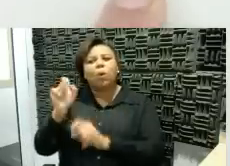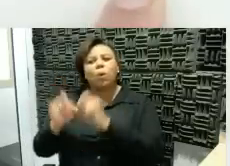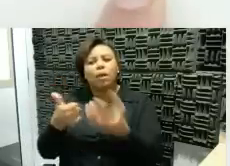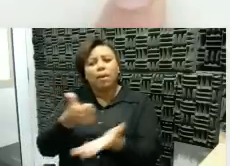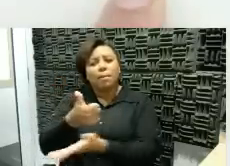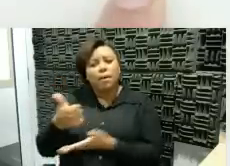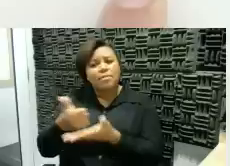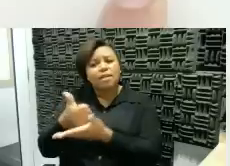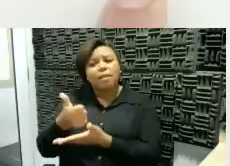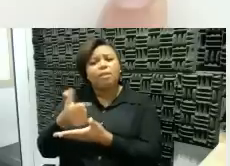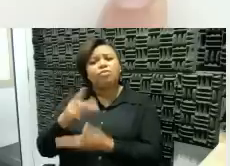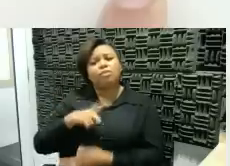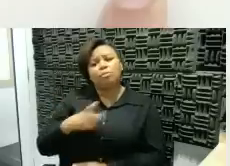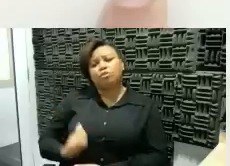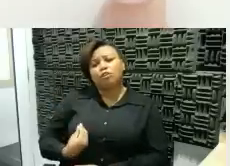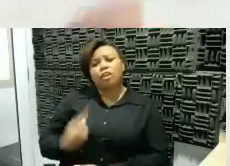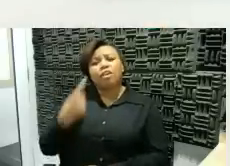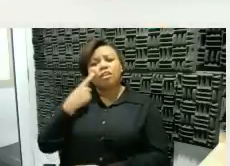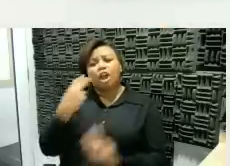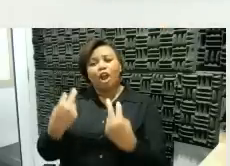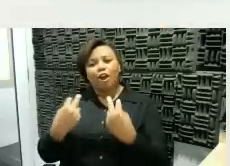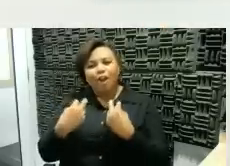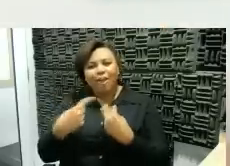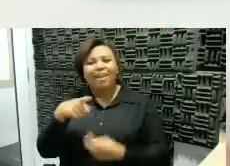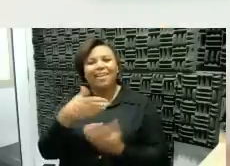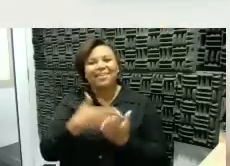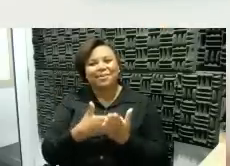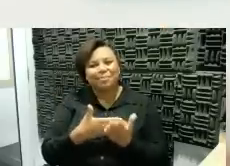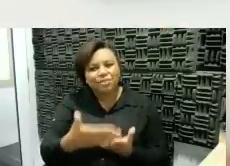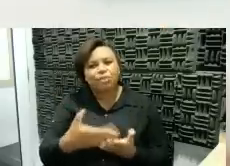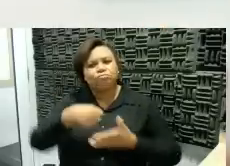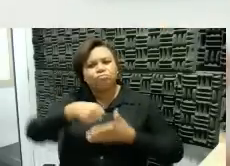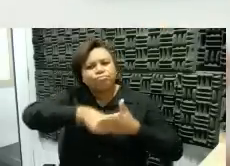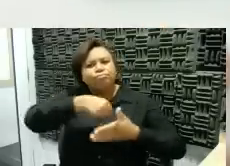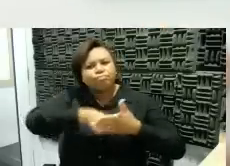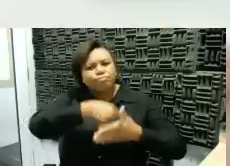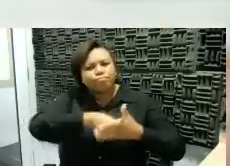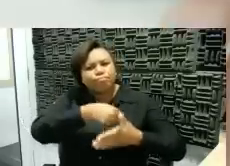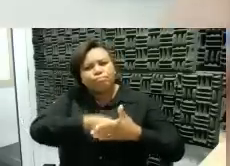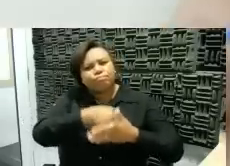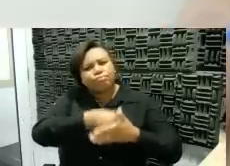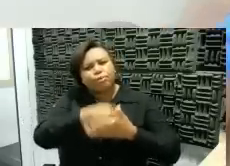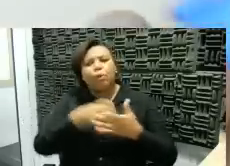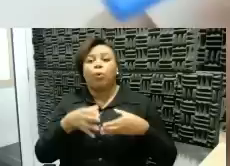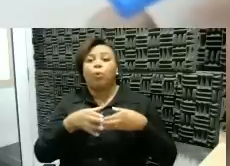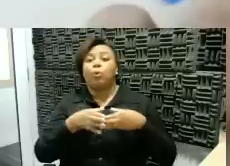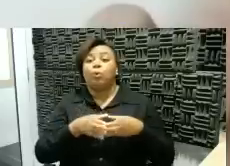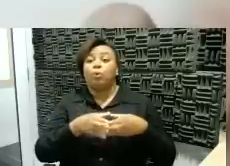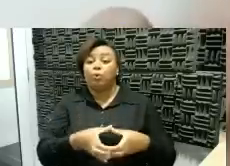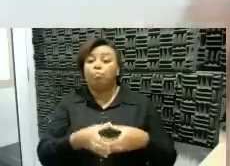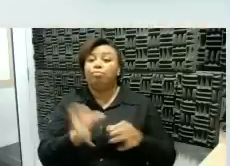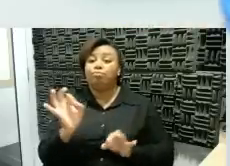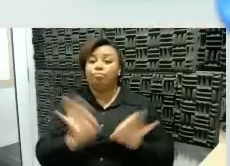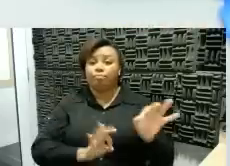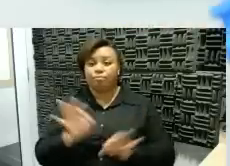Eh ele foi um dos precursores né de de um de um de um grupo que se organizou e formou